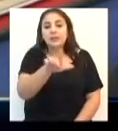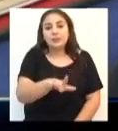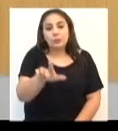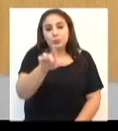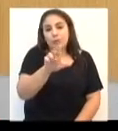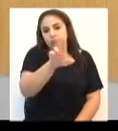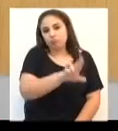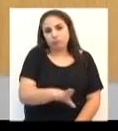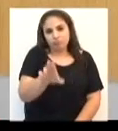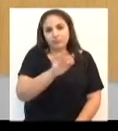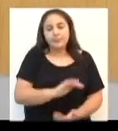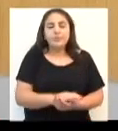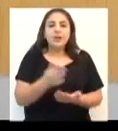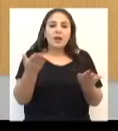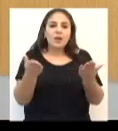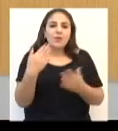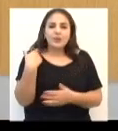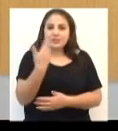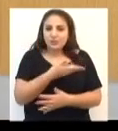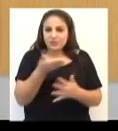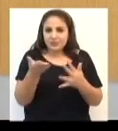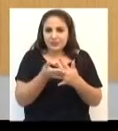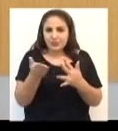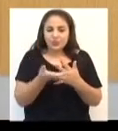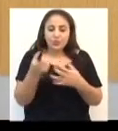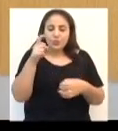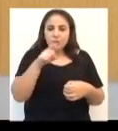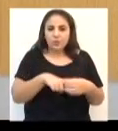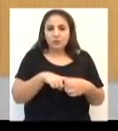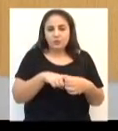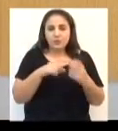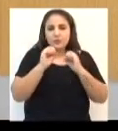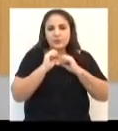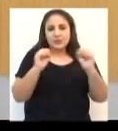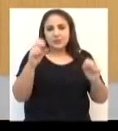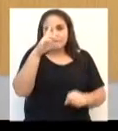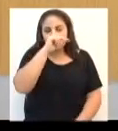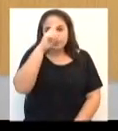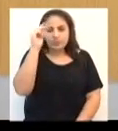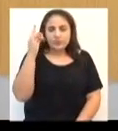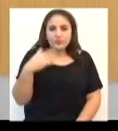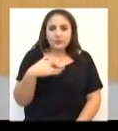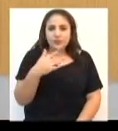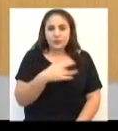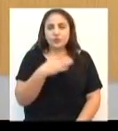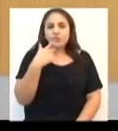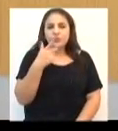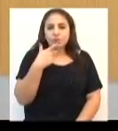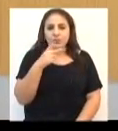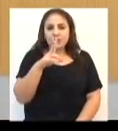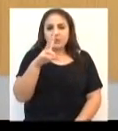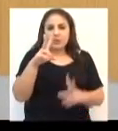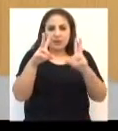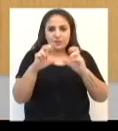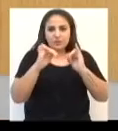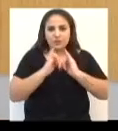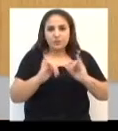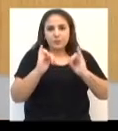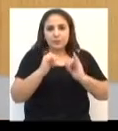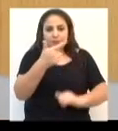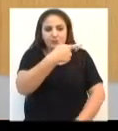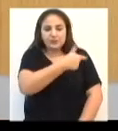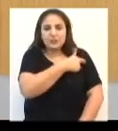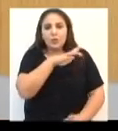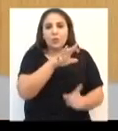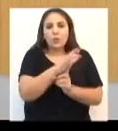mesmo. E agora nós vamos para o intervalo e retornamos com o secretário municipal da Saúde falando sobre a campanha de vacinação